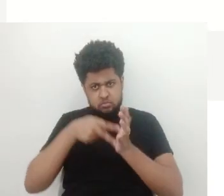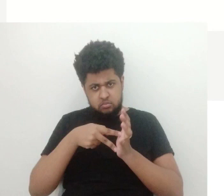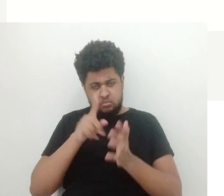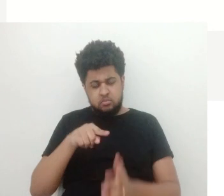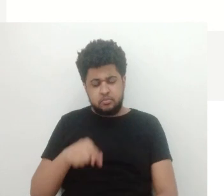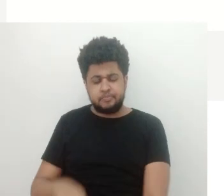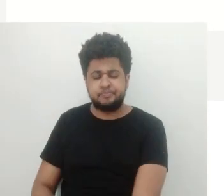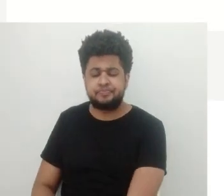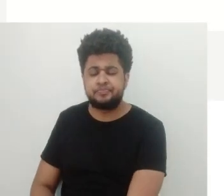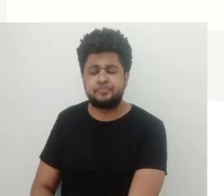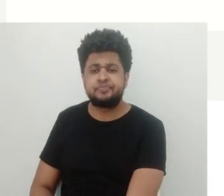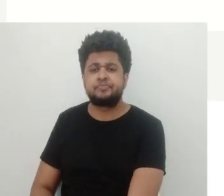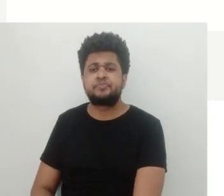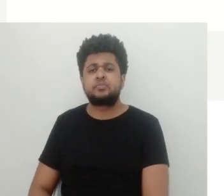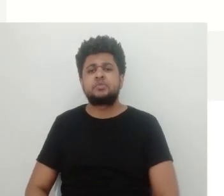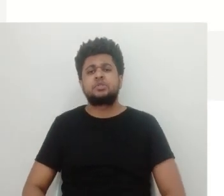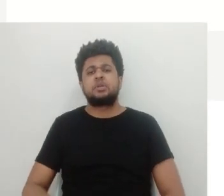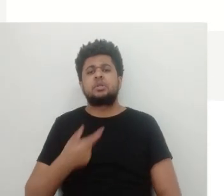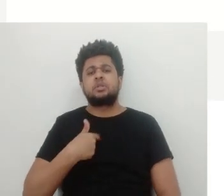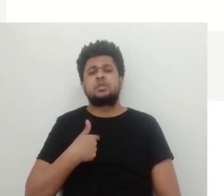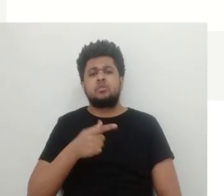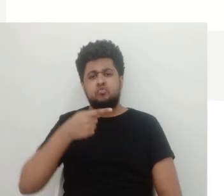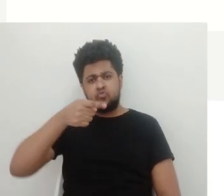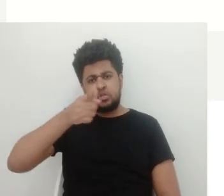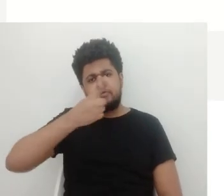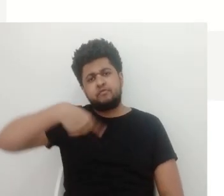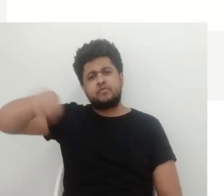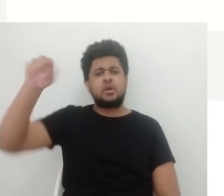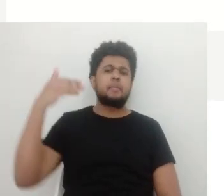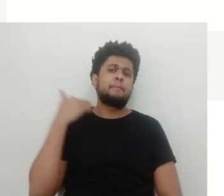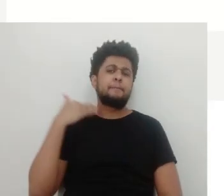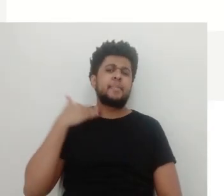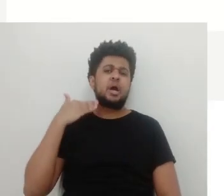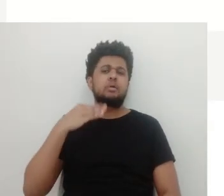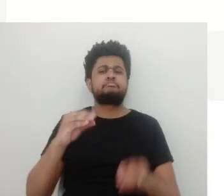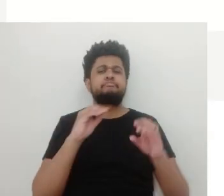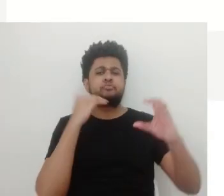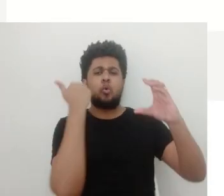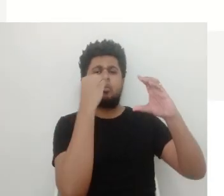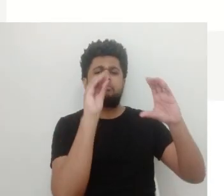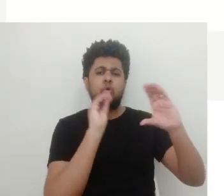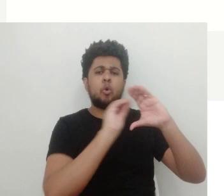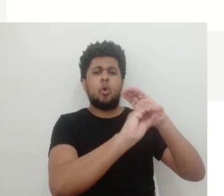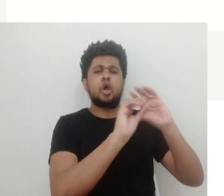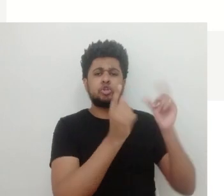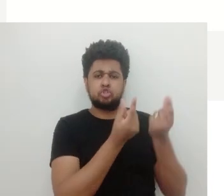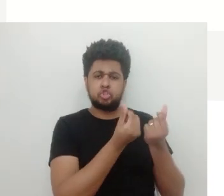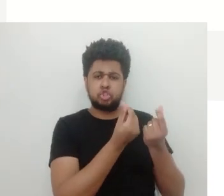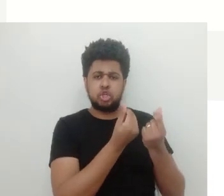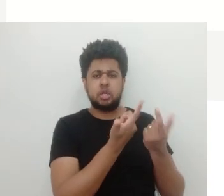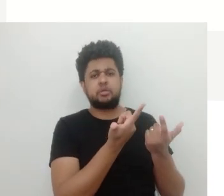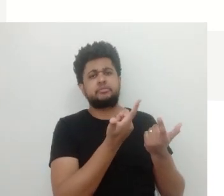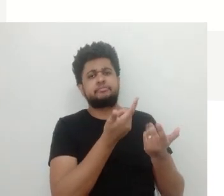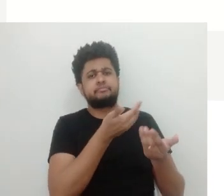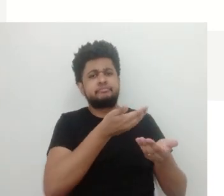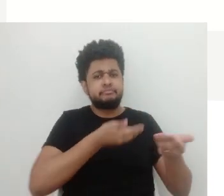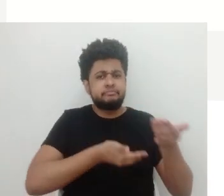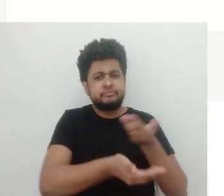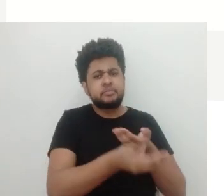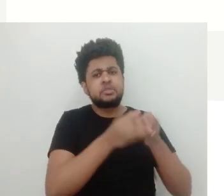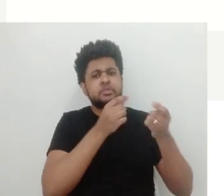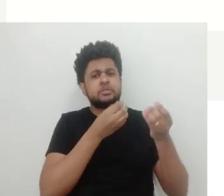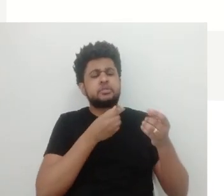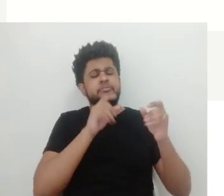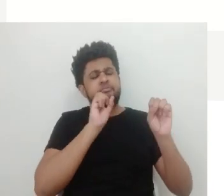um custo inicial para um benefício futuro, né? Vejo um pouco o